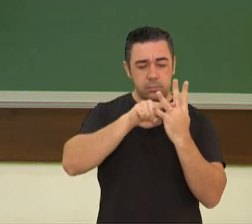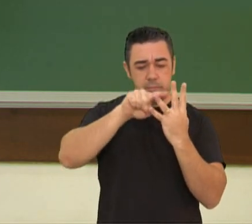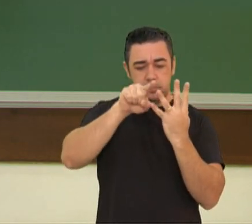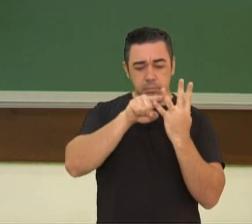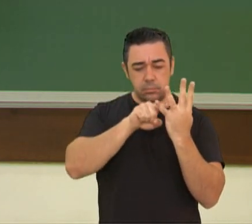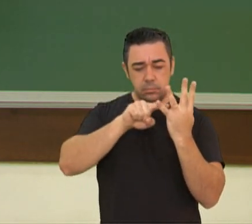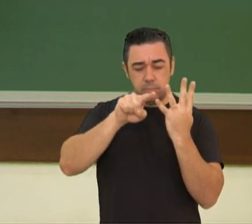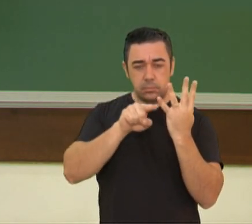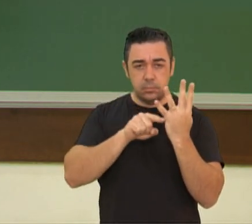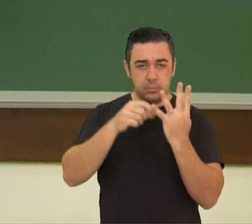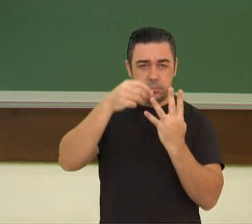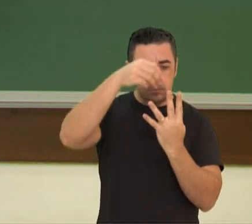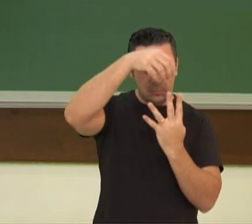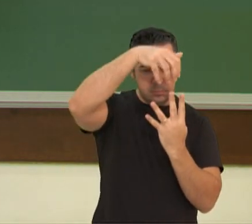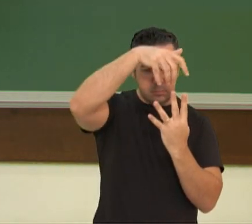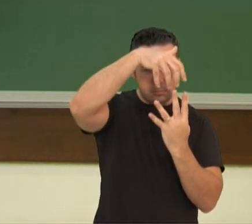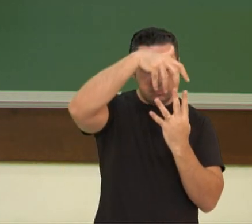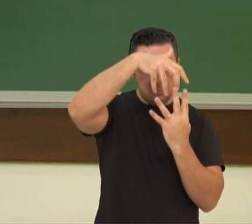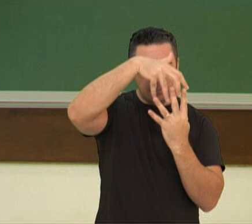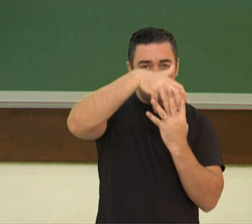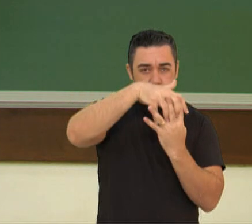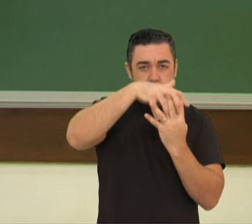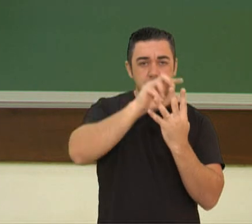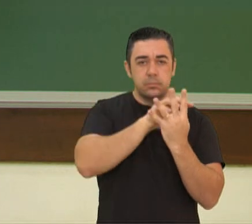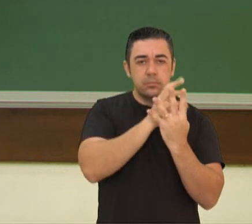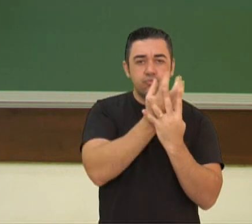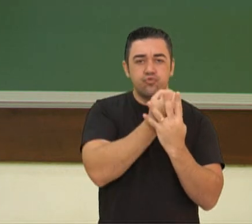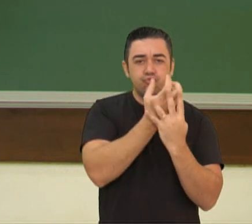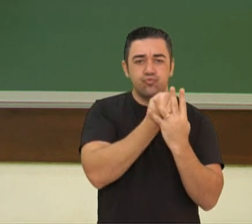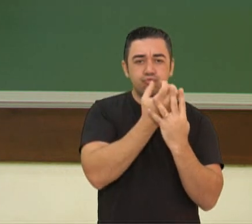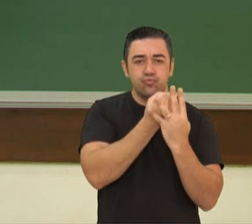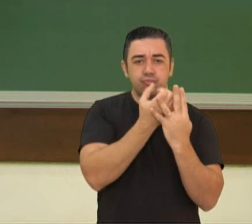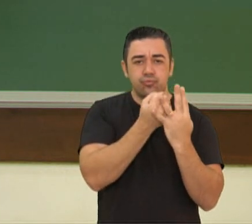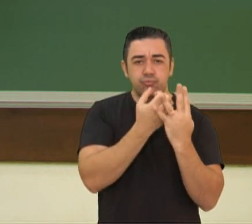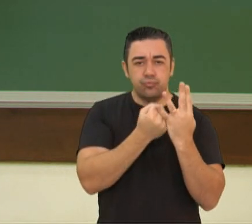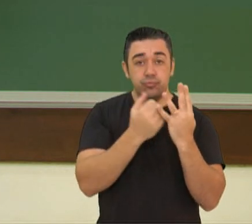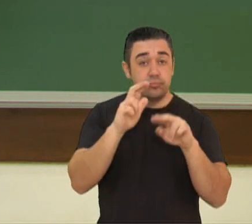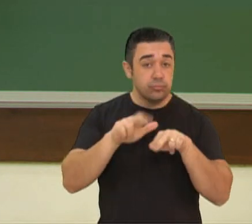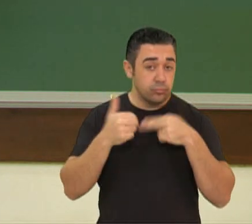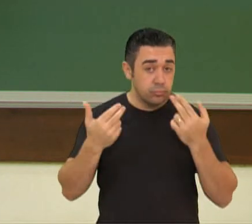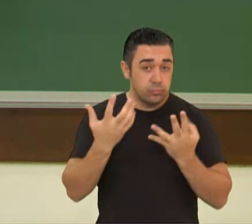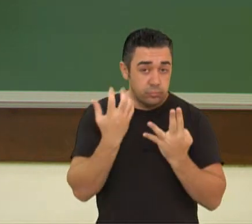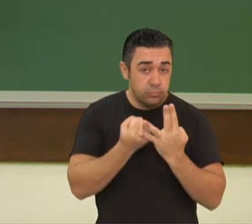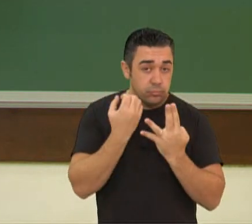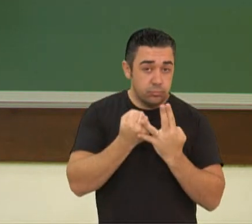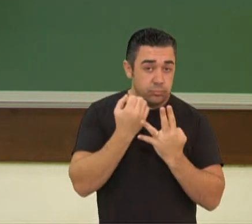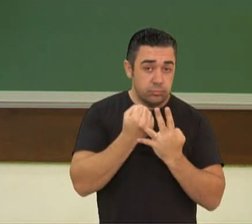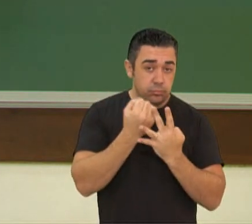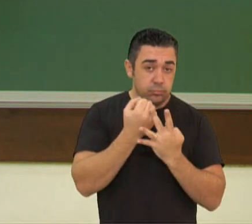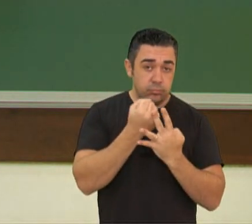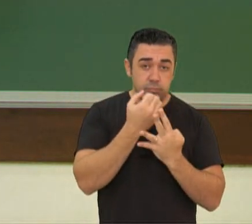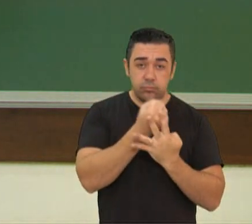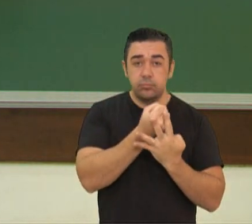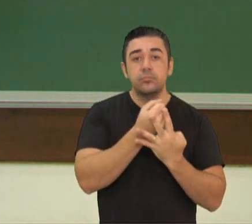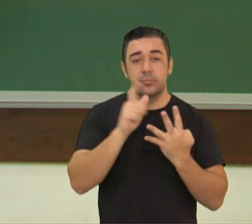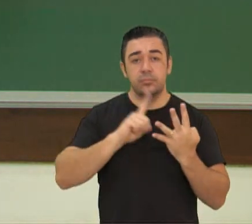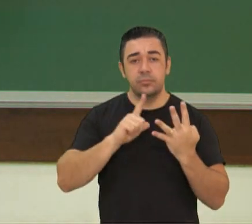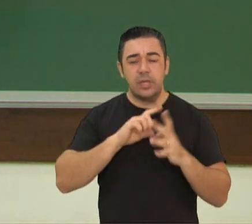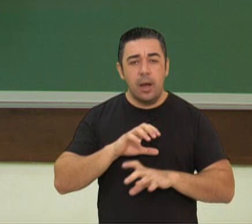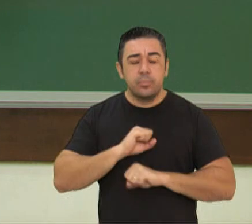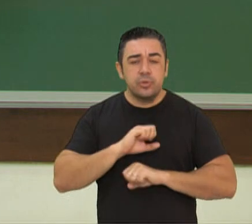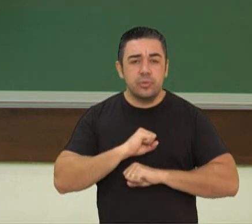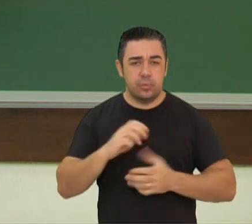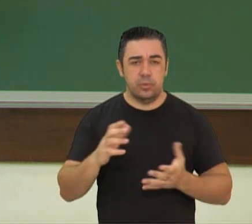medida que aquele quilo vai passando por ali, mais área, né, nessas curvinhas para absorver,